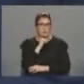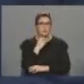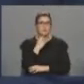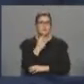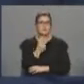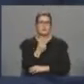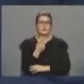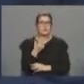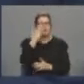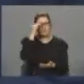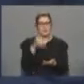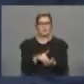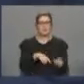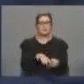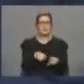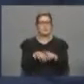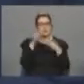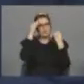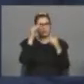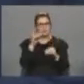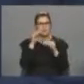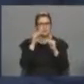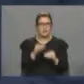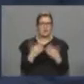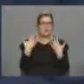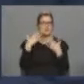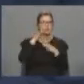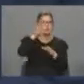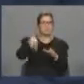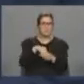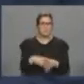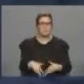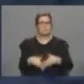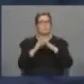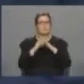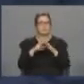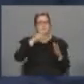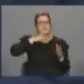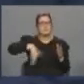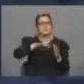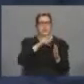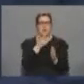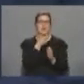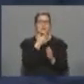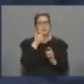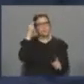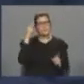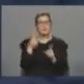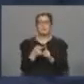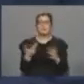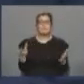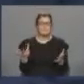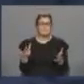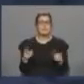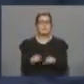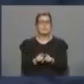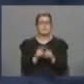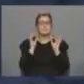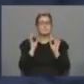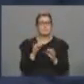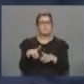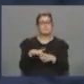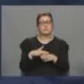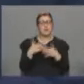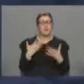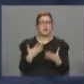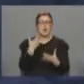com mais e melhores políticas de educação de inclusão de coesão territorial que contribuam para atenuar ainda muito